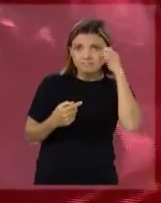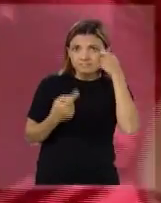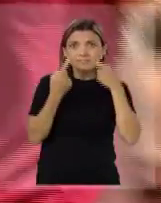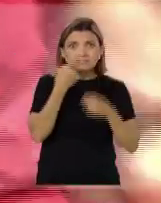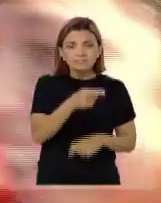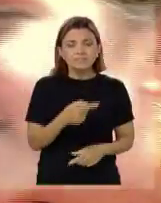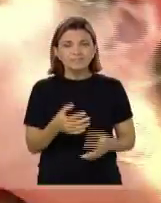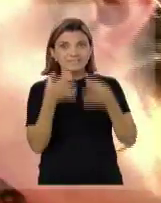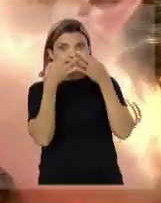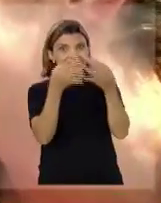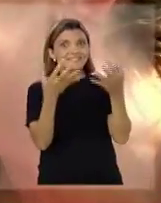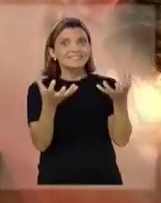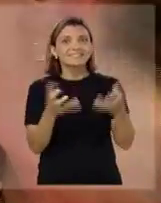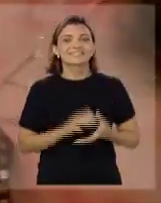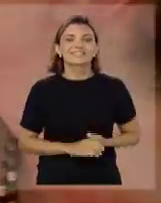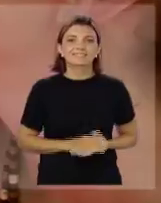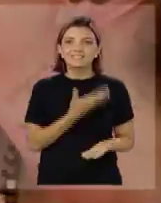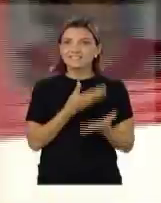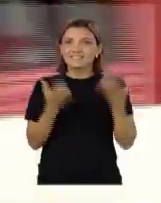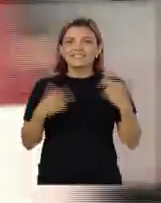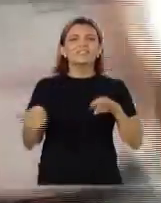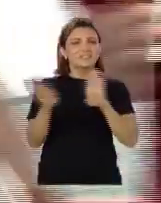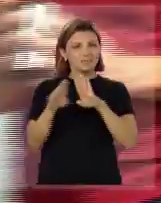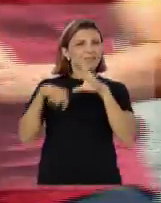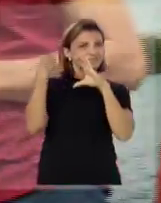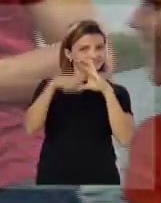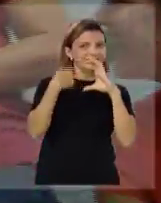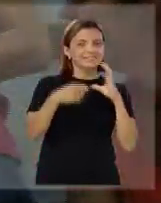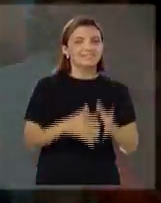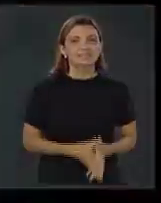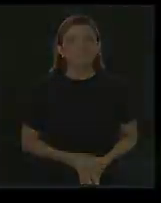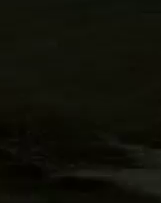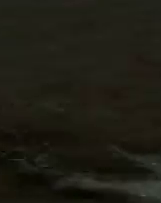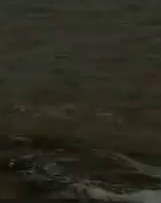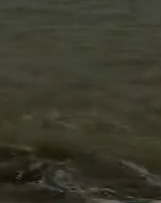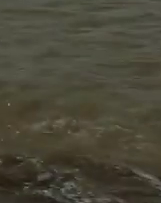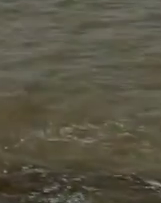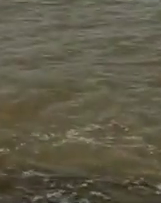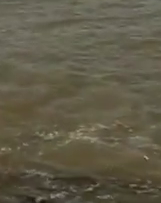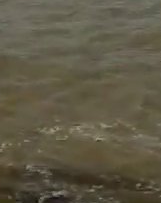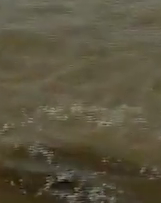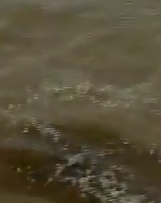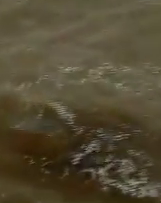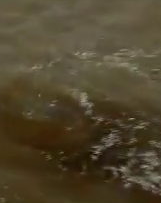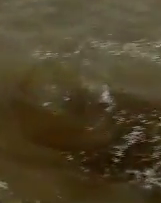cor. Ai, que legal. Vou ficar ligada pra não perder. Ah, minha câmera também.